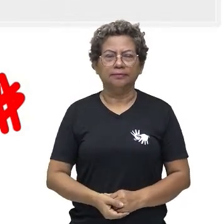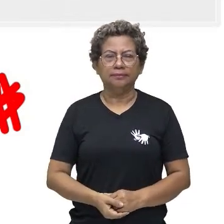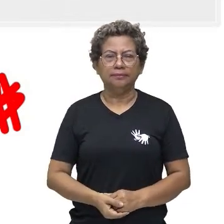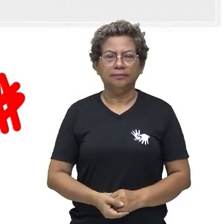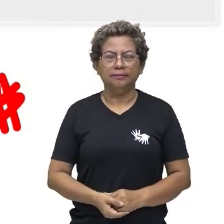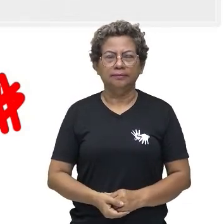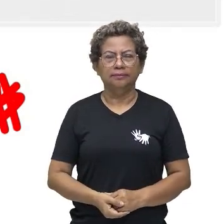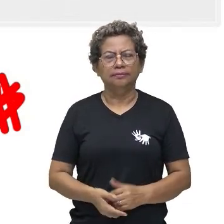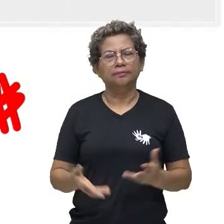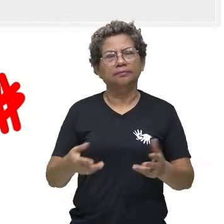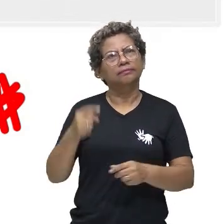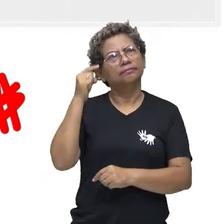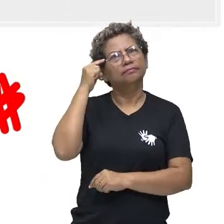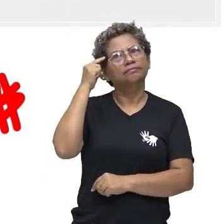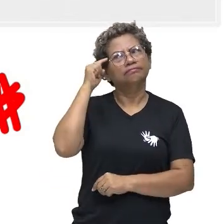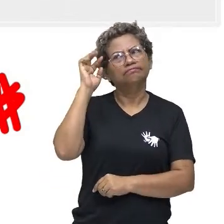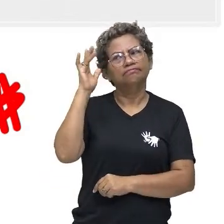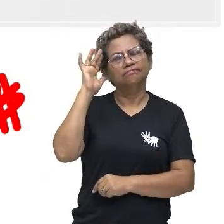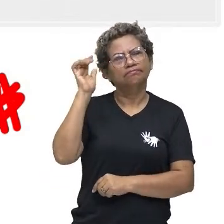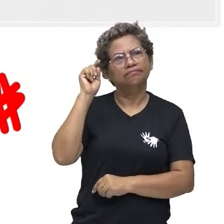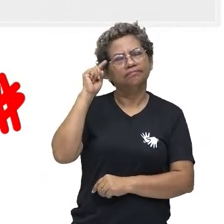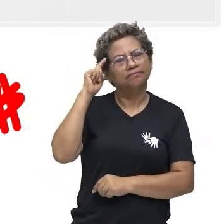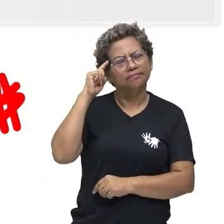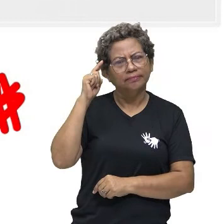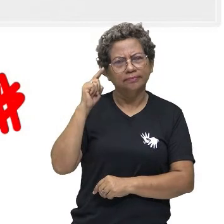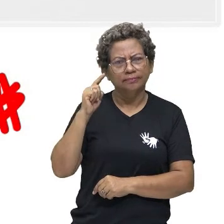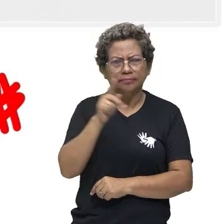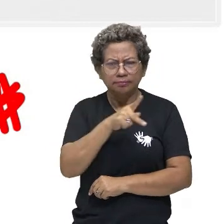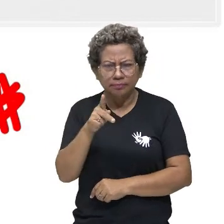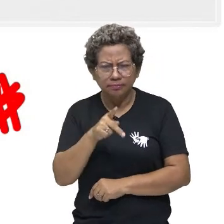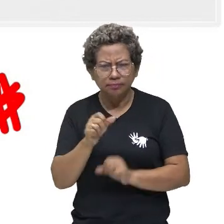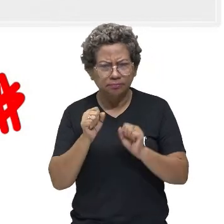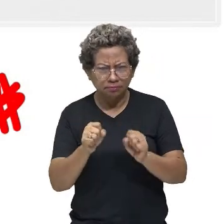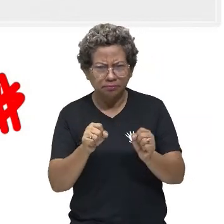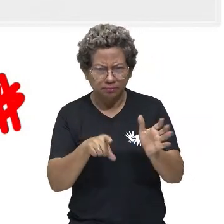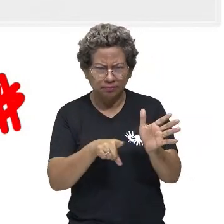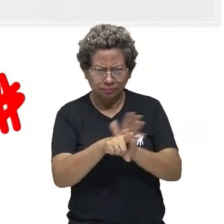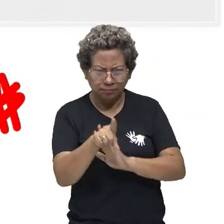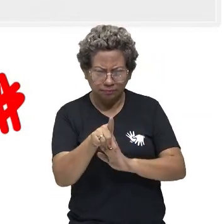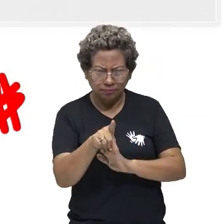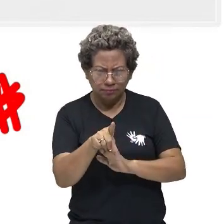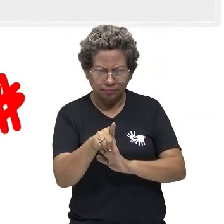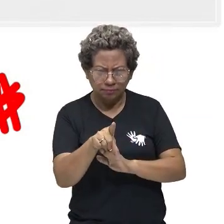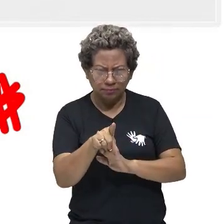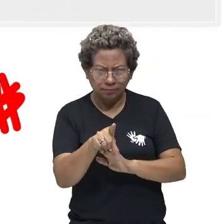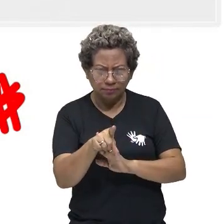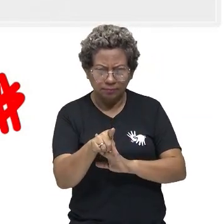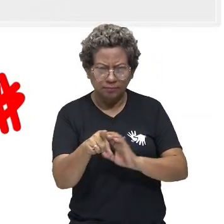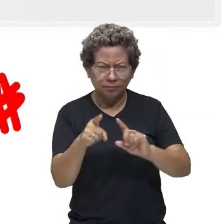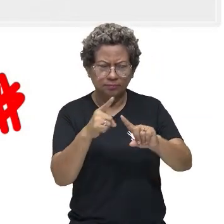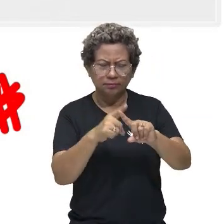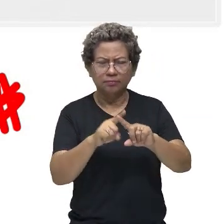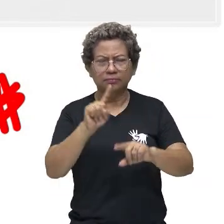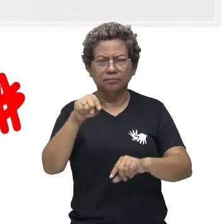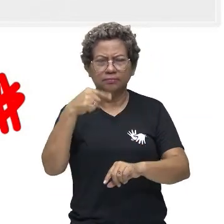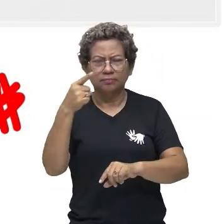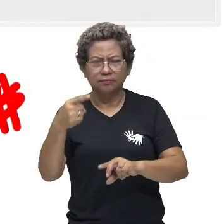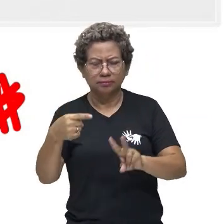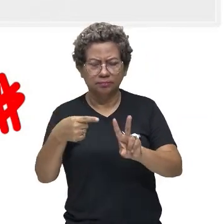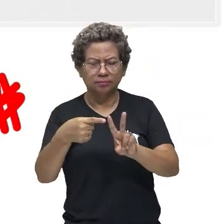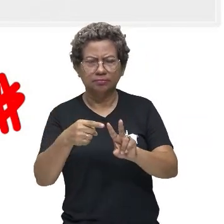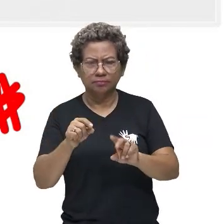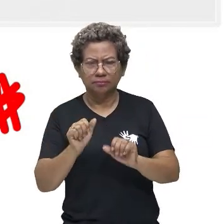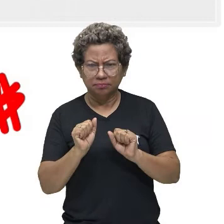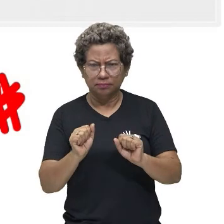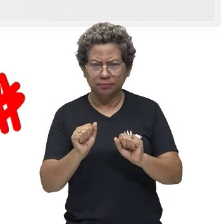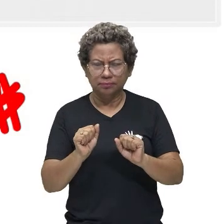Aí você pergunta: professor, eu poderia pegar e multiplicar 64 vezes 36 e depois determinar a raiz quadrada? Sim,